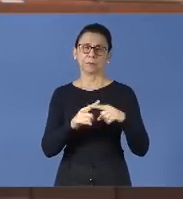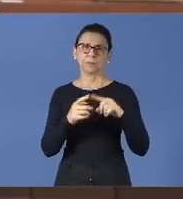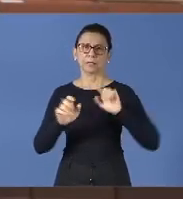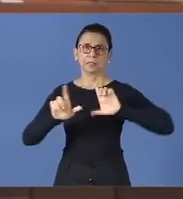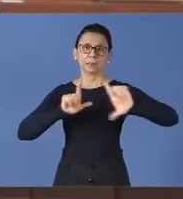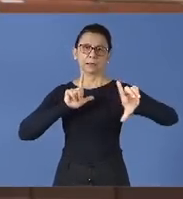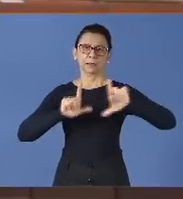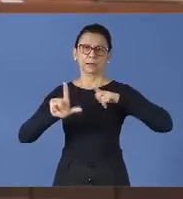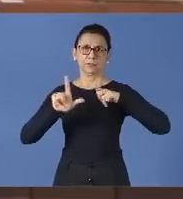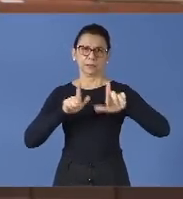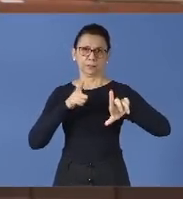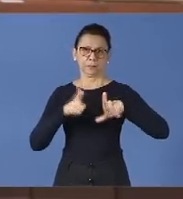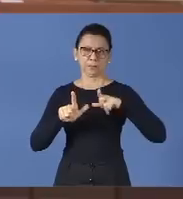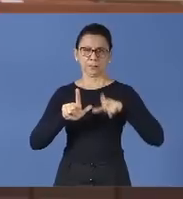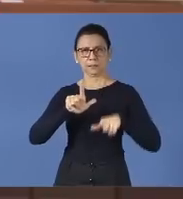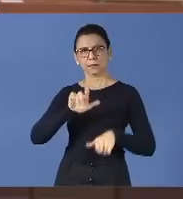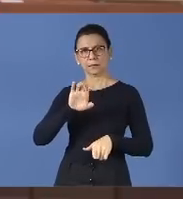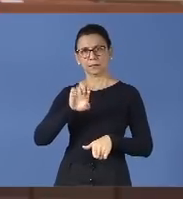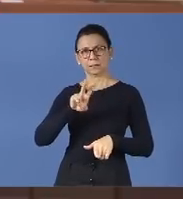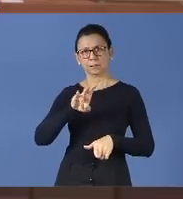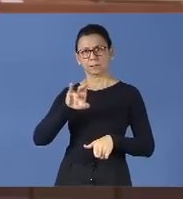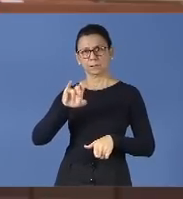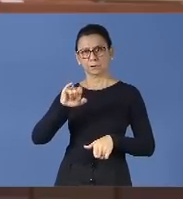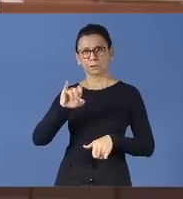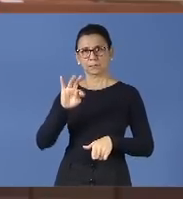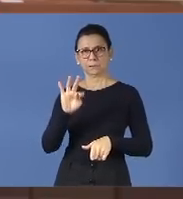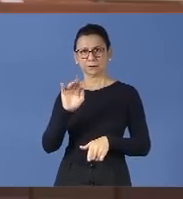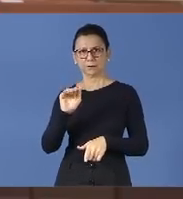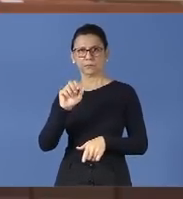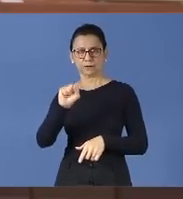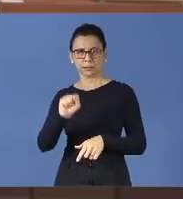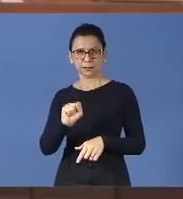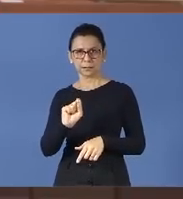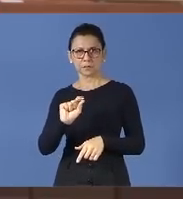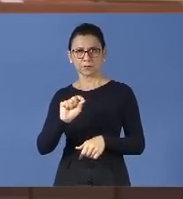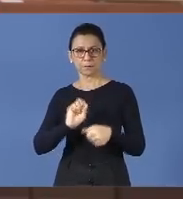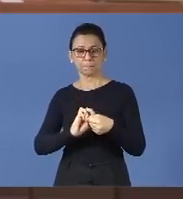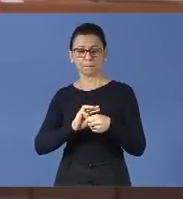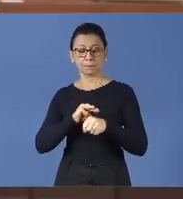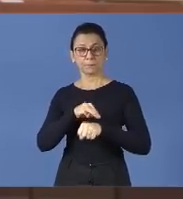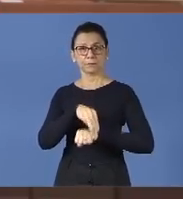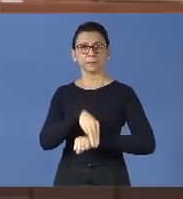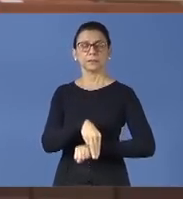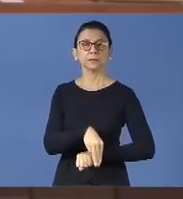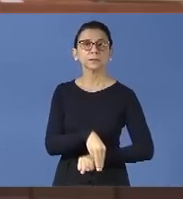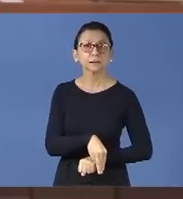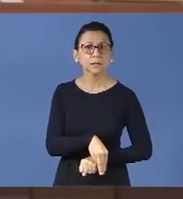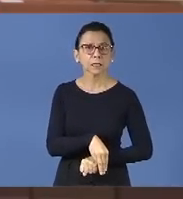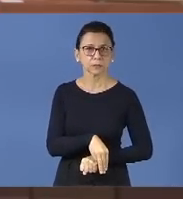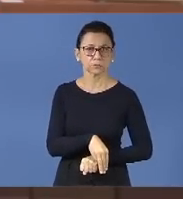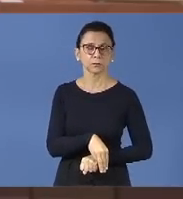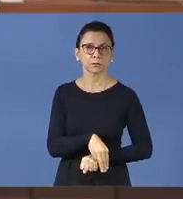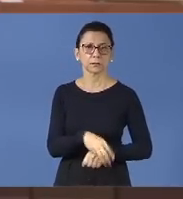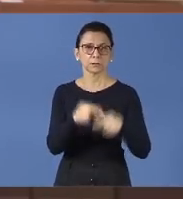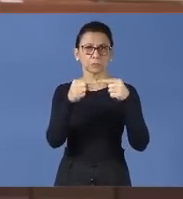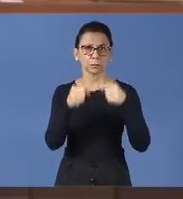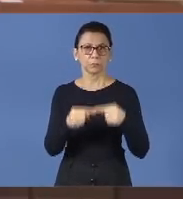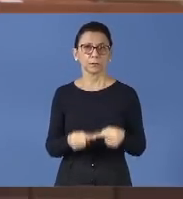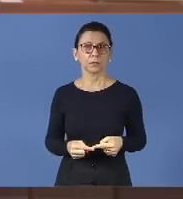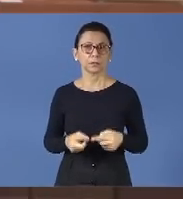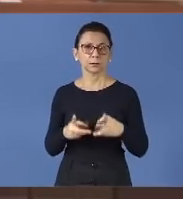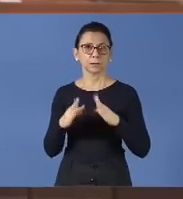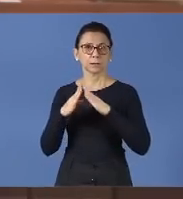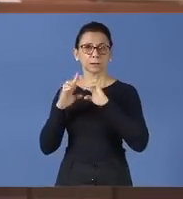para mim, é ministério. O ministério agora tem que ser, ele está identificado com o ministério da igreja primitiva, e